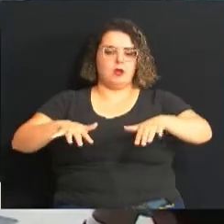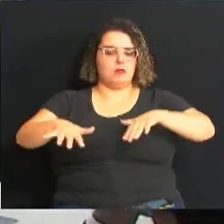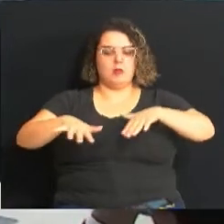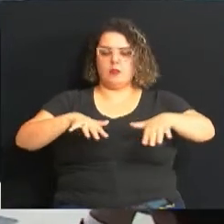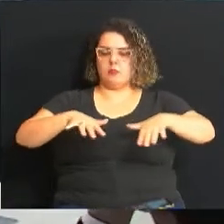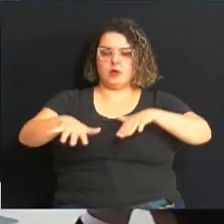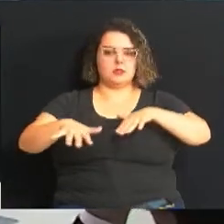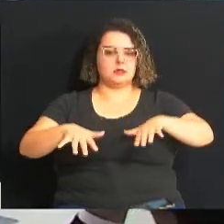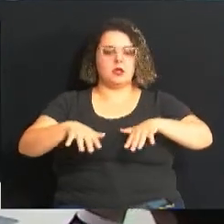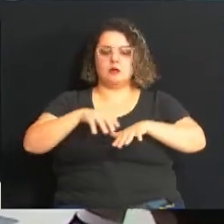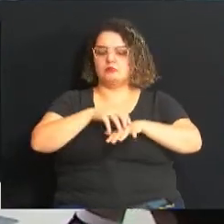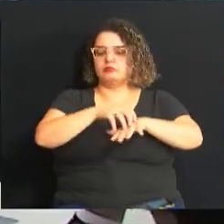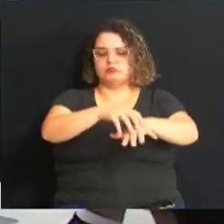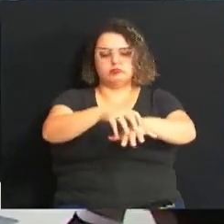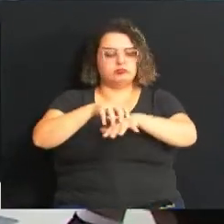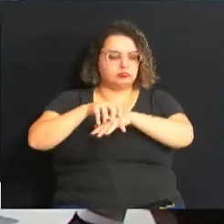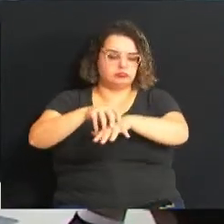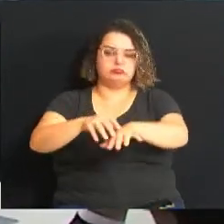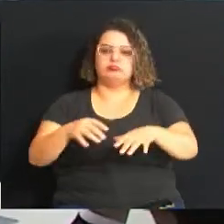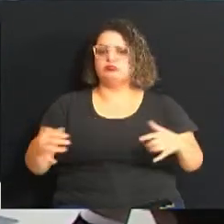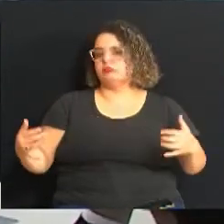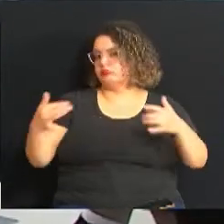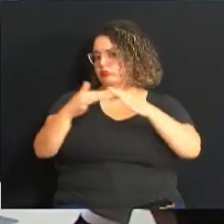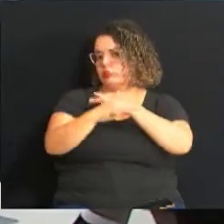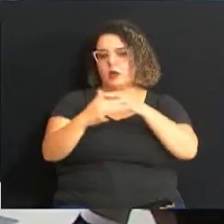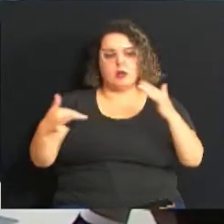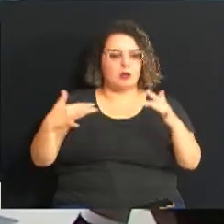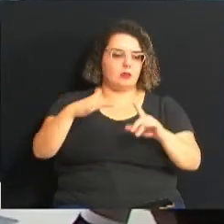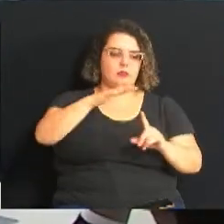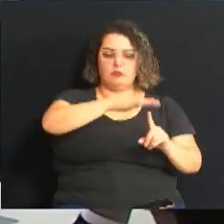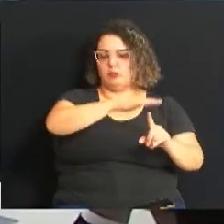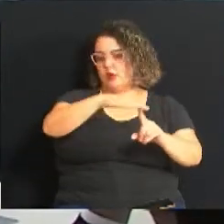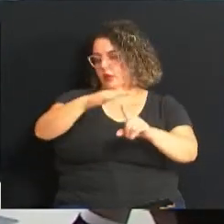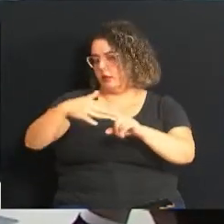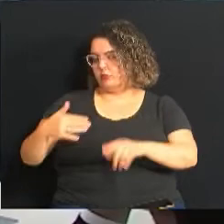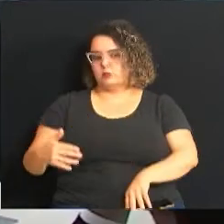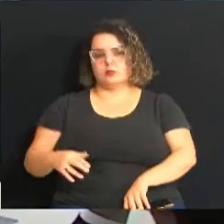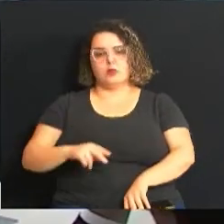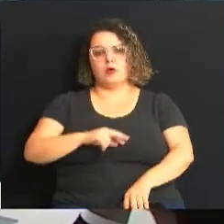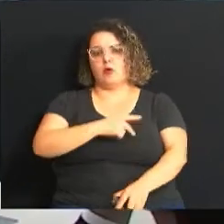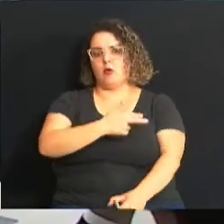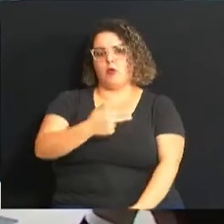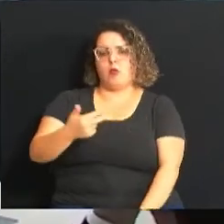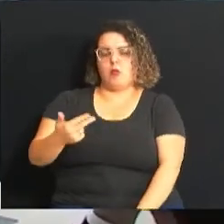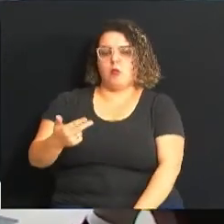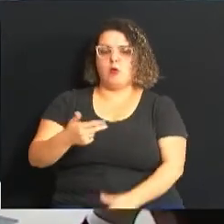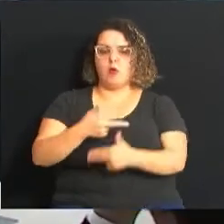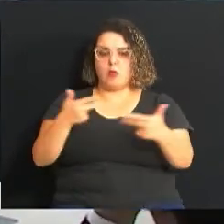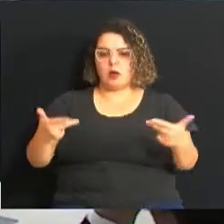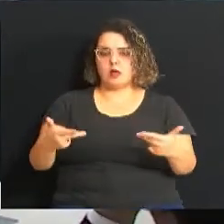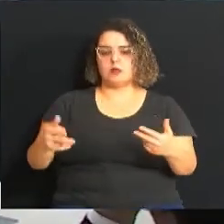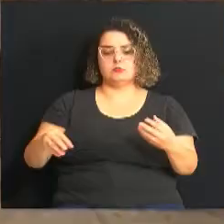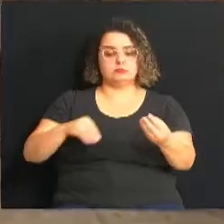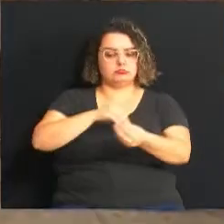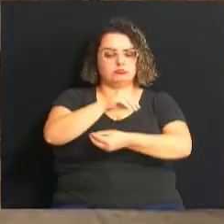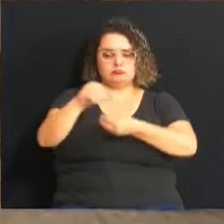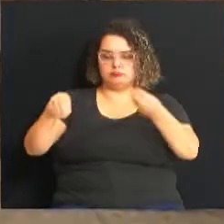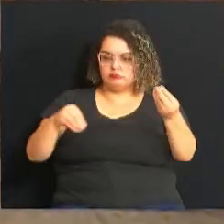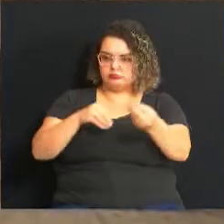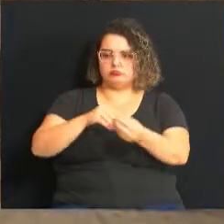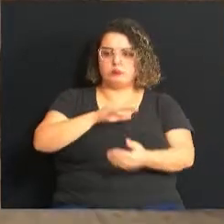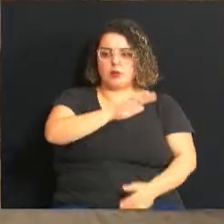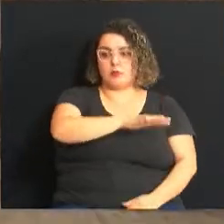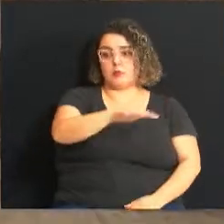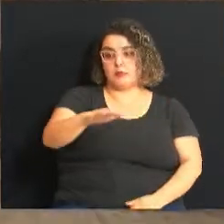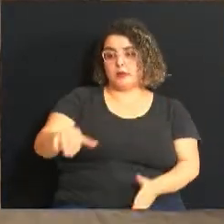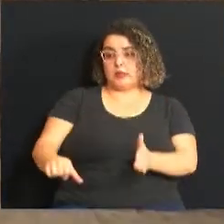desenvolvimento urbano, meio ambiente. Então são questões que envolvem muitos setores, né? Na primeira